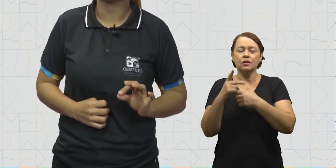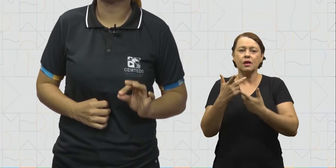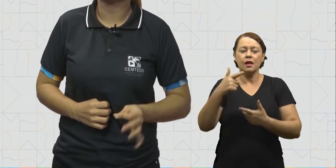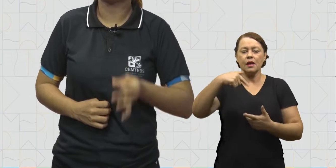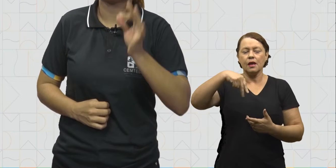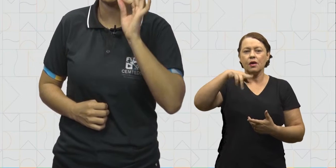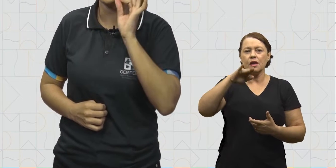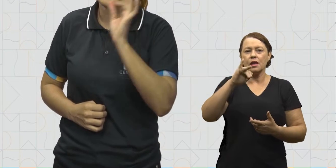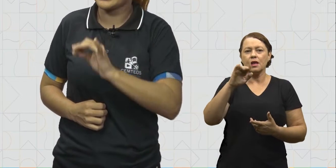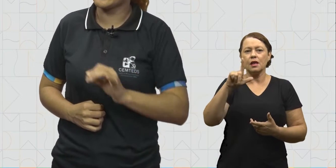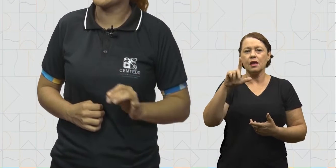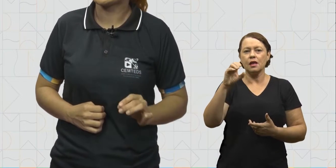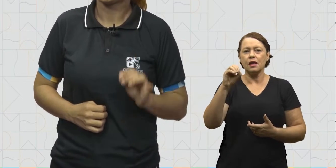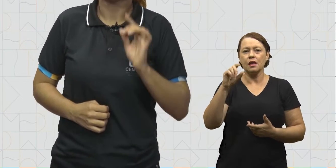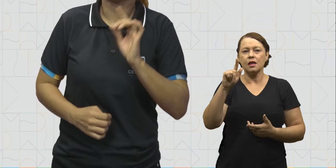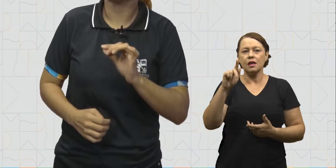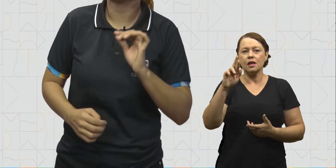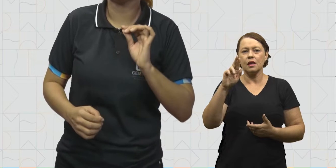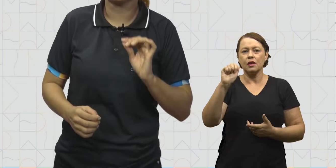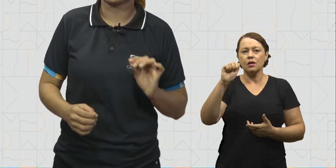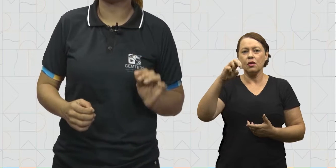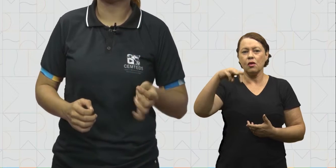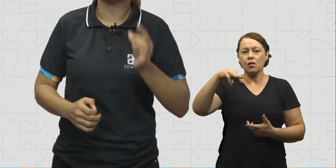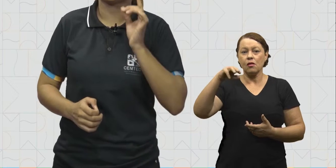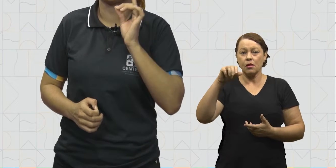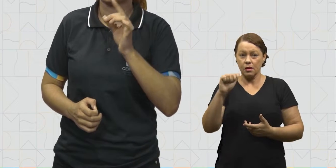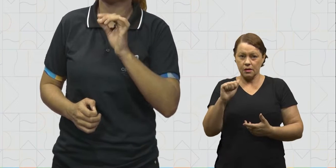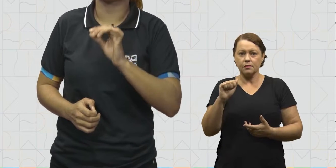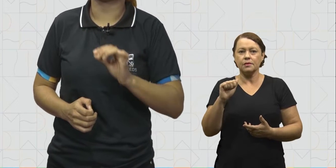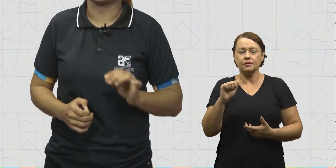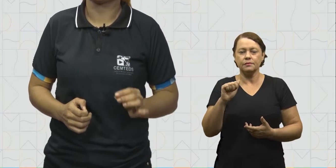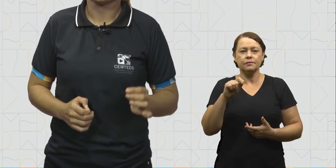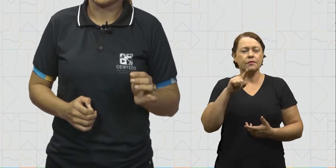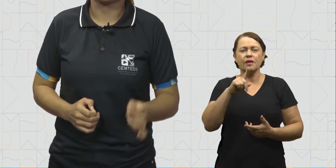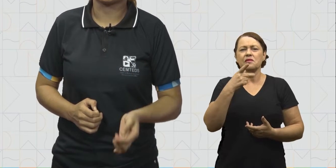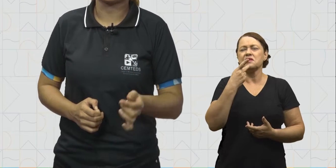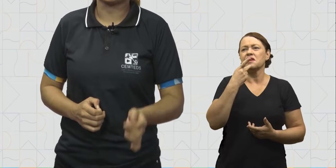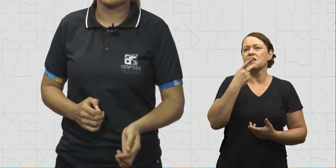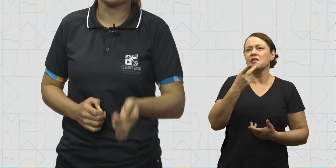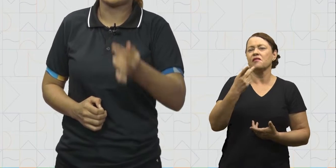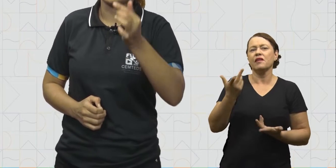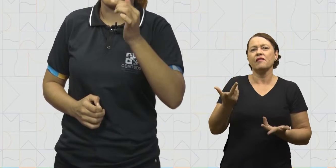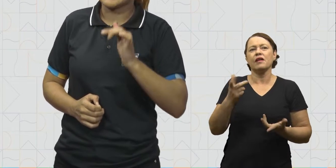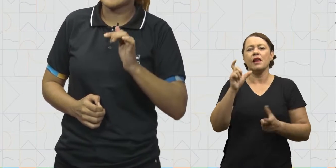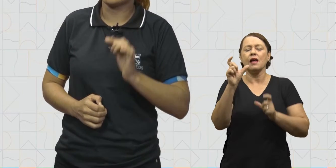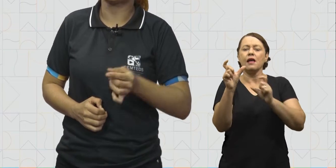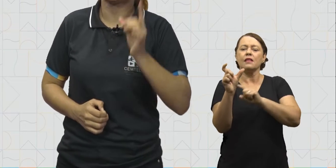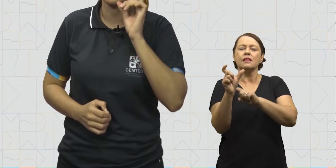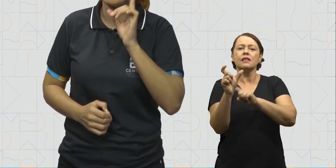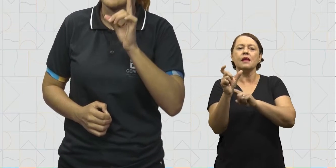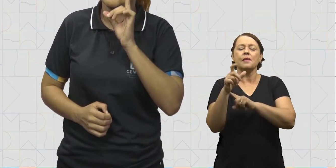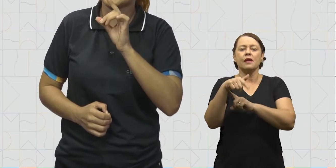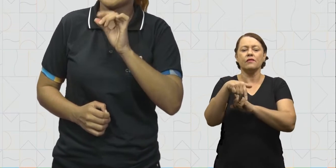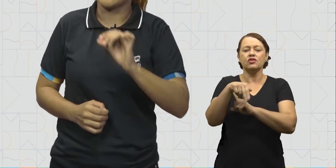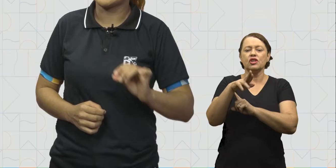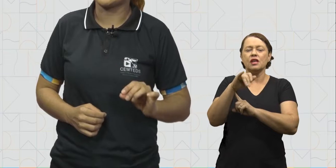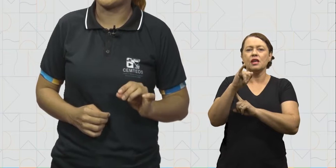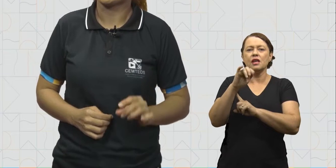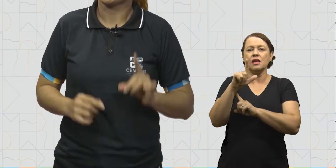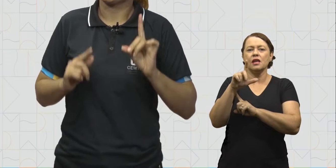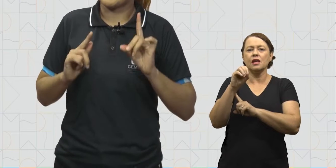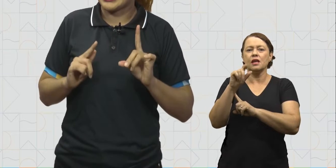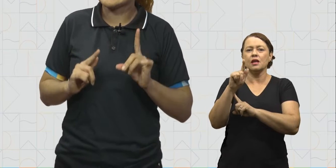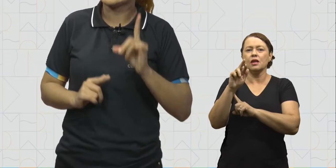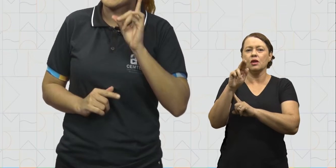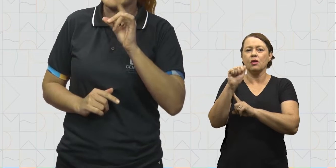nós chamamos de quilo. Dificilmente você vai escutar alguém se referindo a quilo chamando de